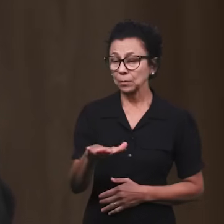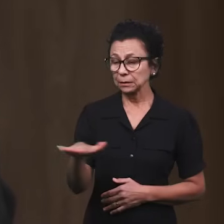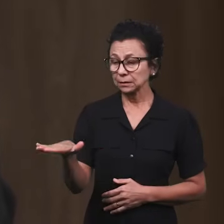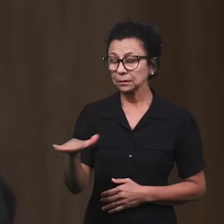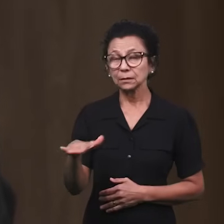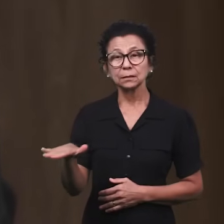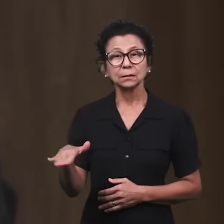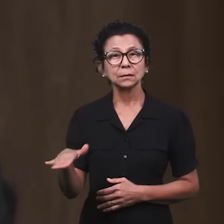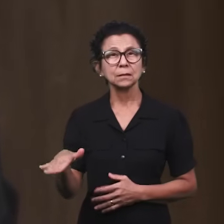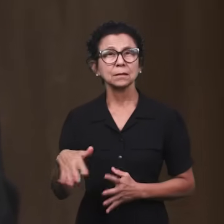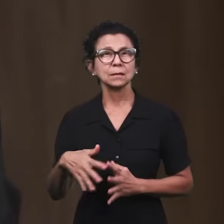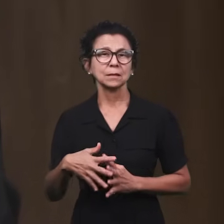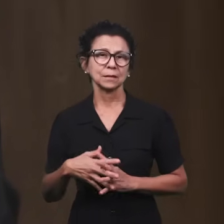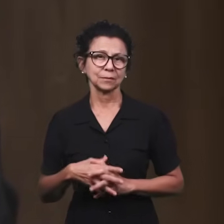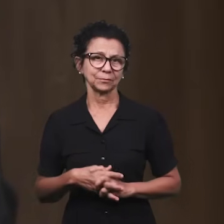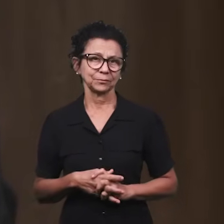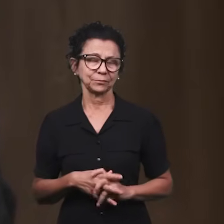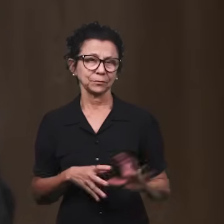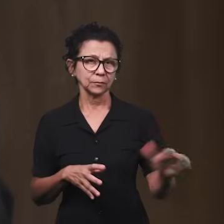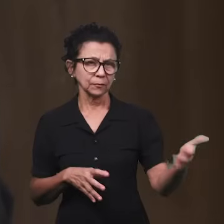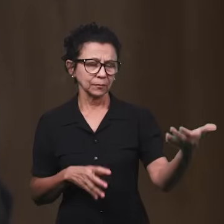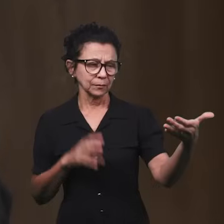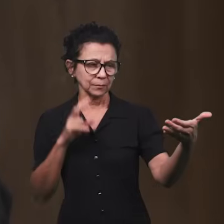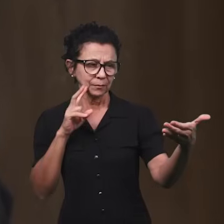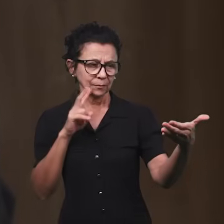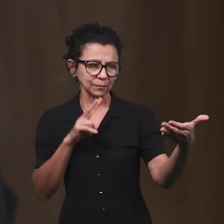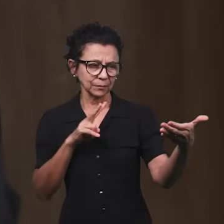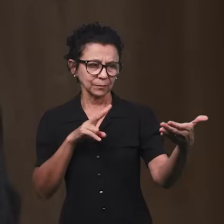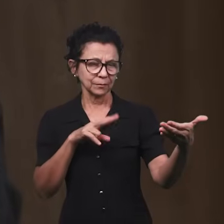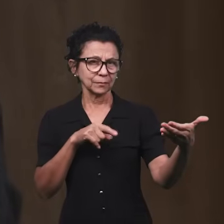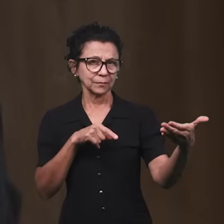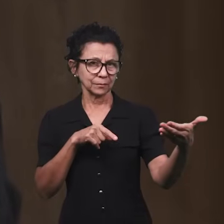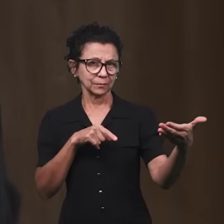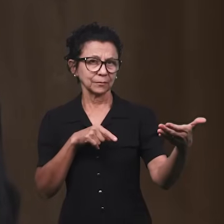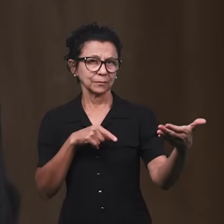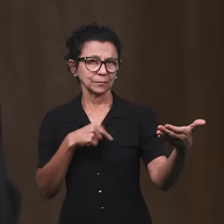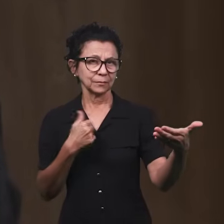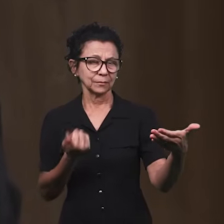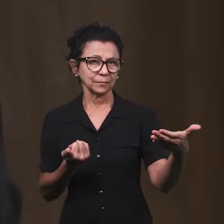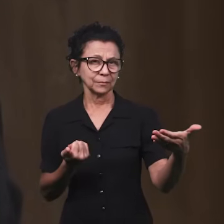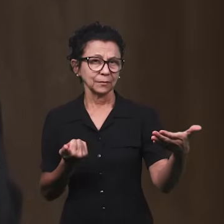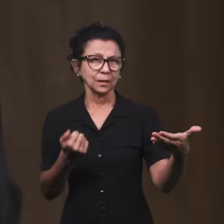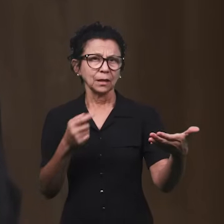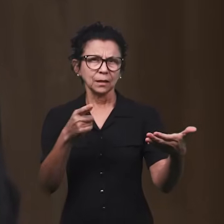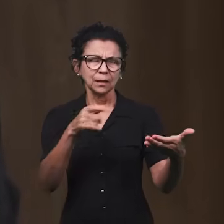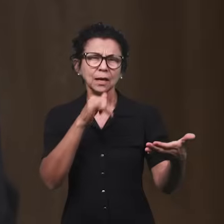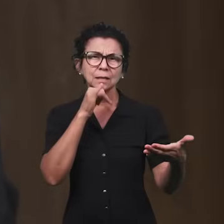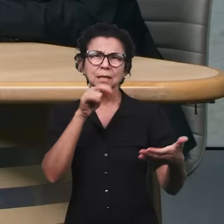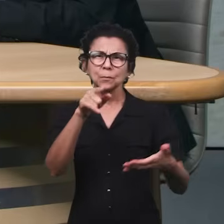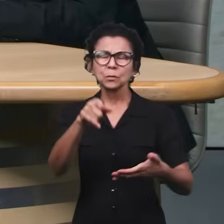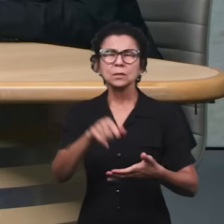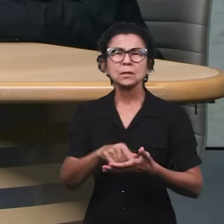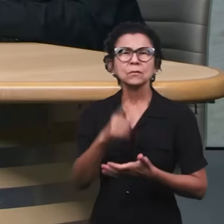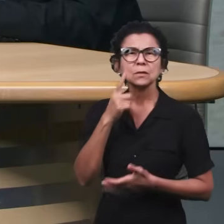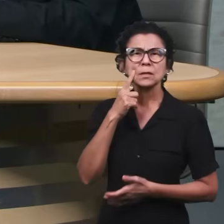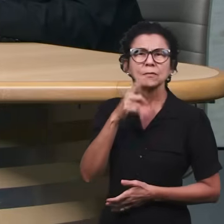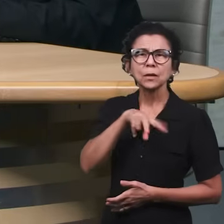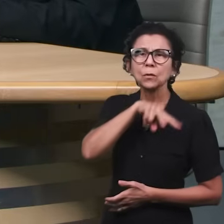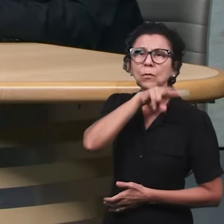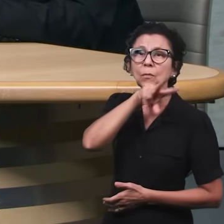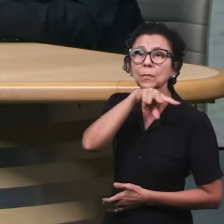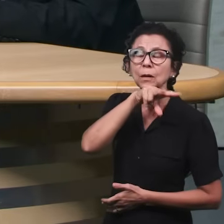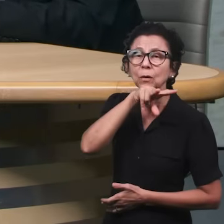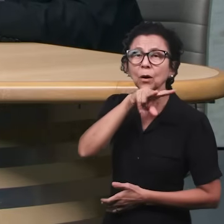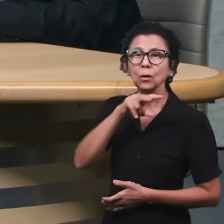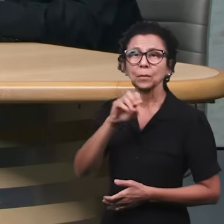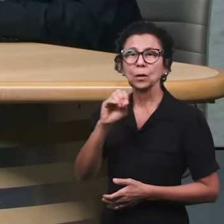para brincar com a serpente? Né? Você vai colocar uma criança para brincar com o escorpião? Não é verdade, Douglas? Eu acho que